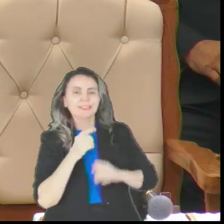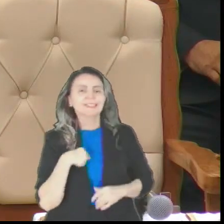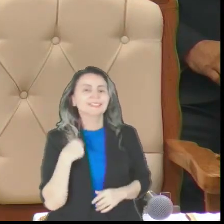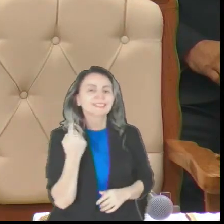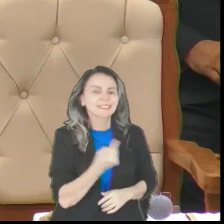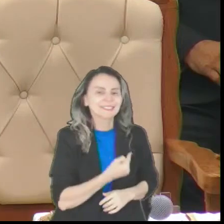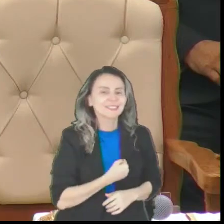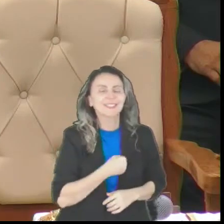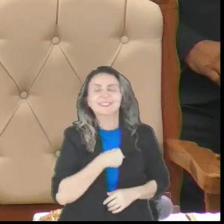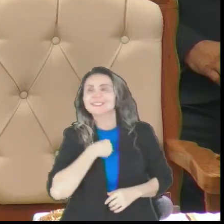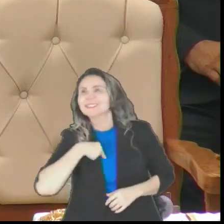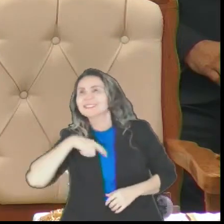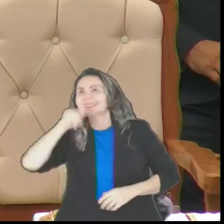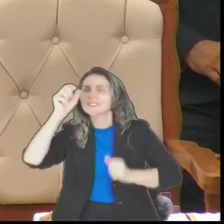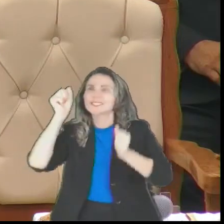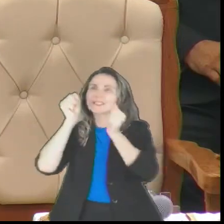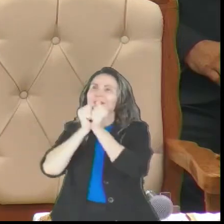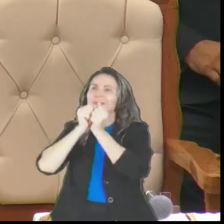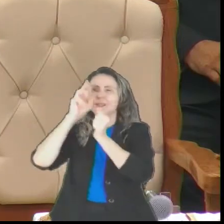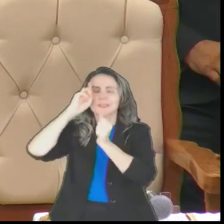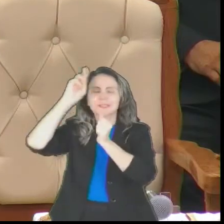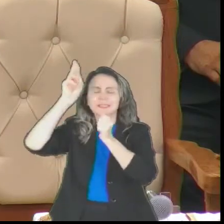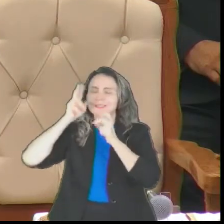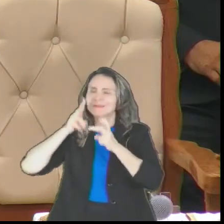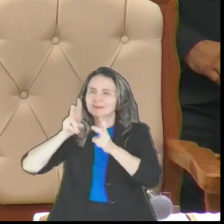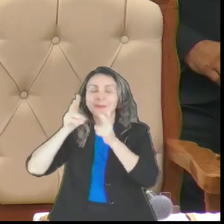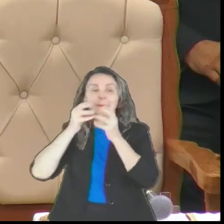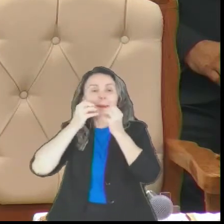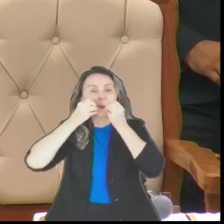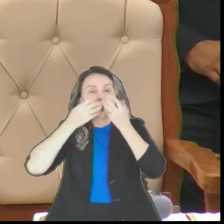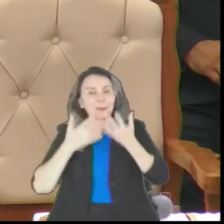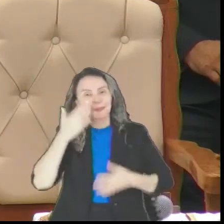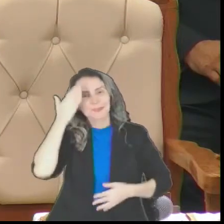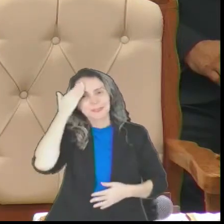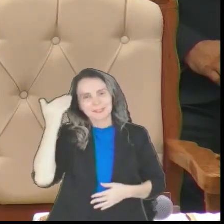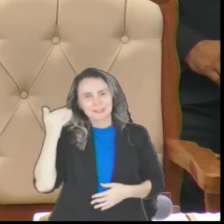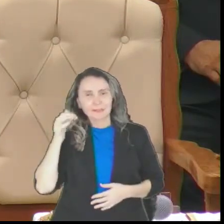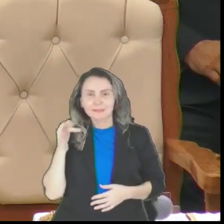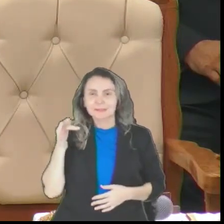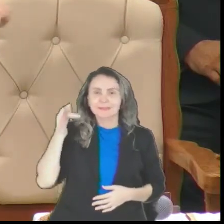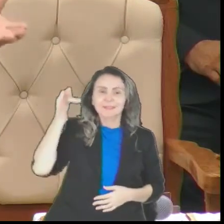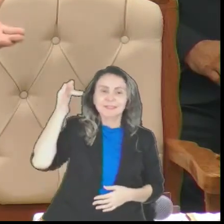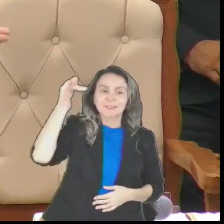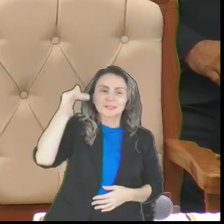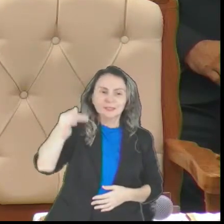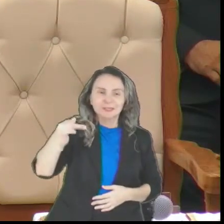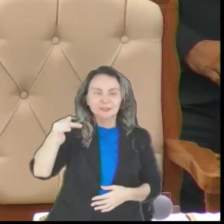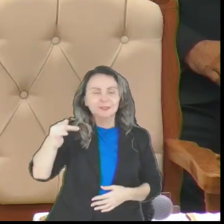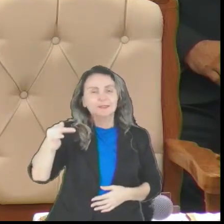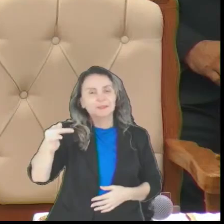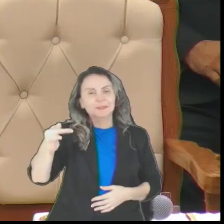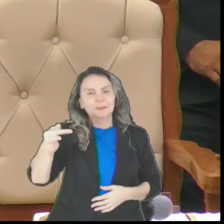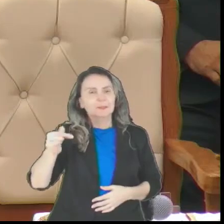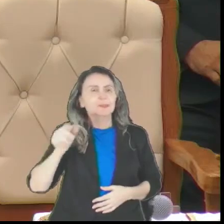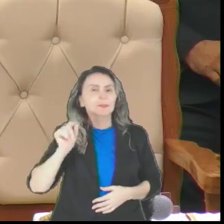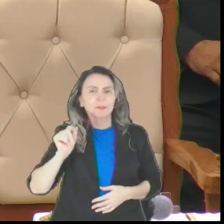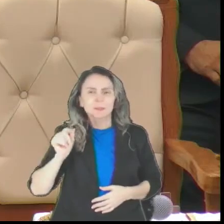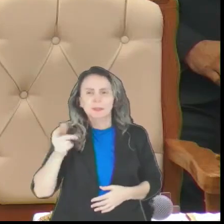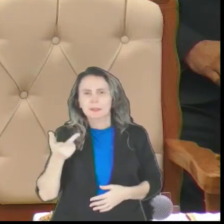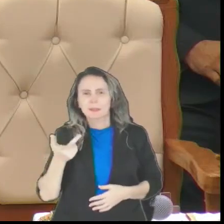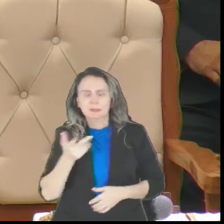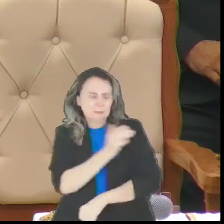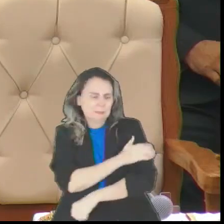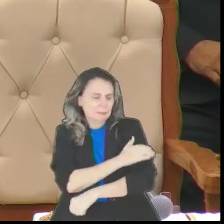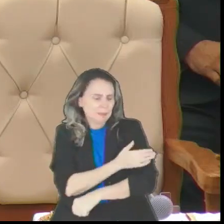com o Senhor para todo sempre. Que bom saber que um dia nós não teremos mais, as pessoas não terão diabetes, pressão